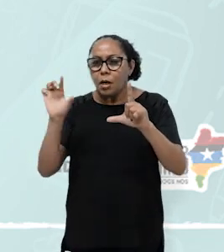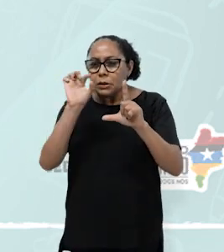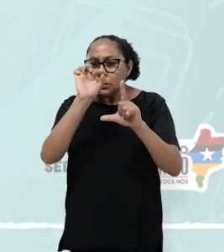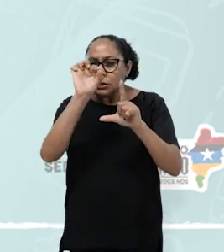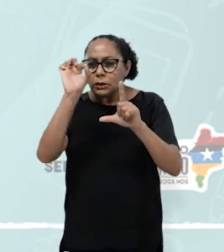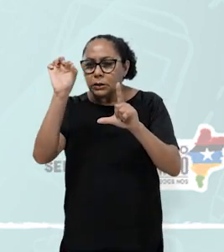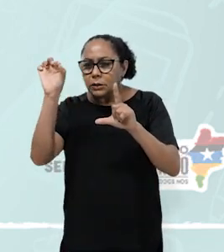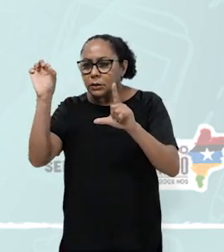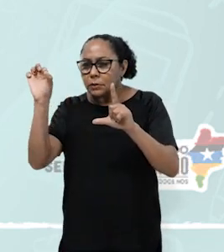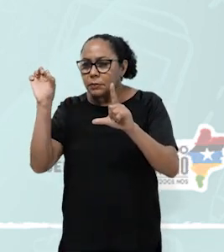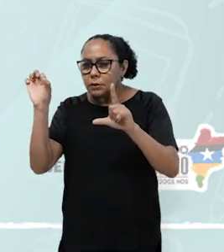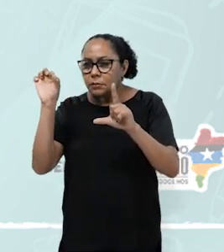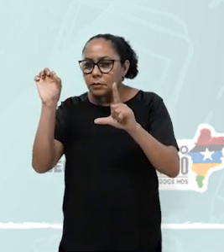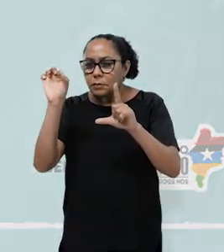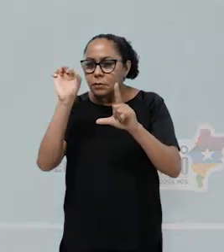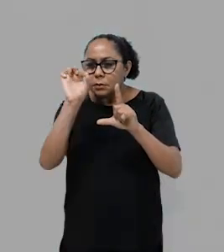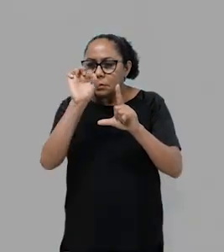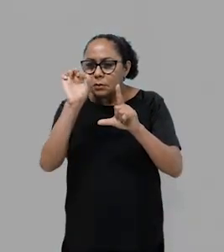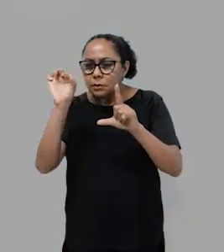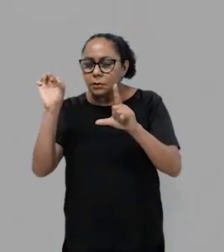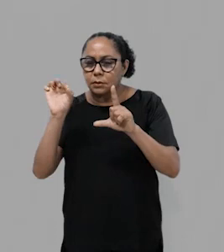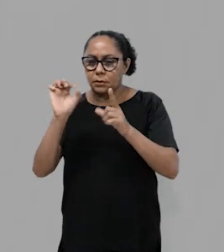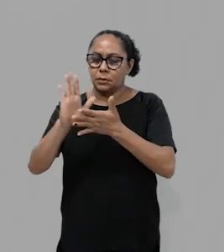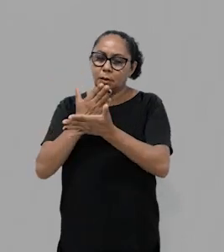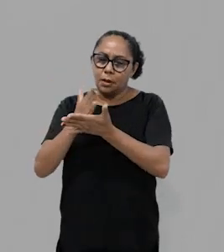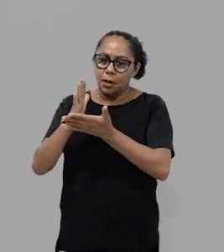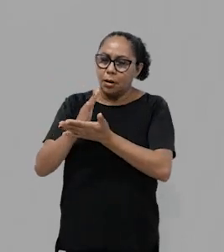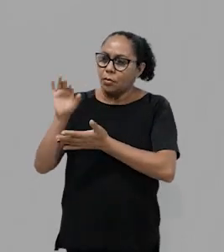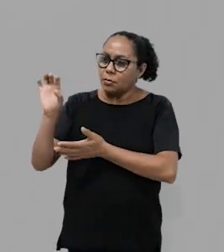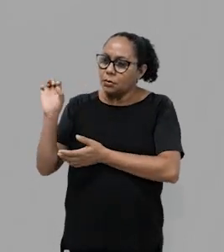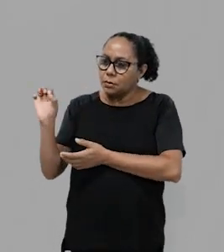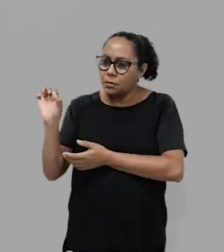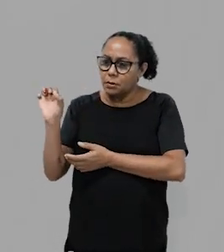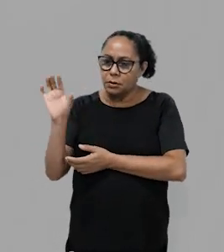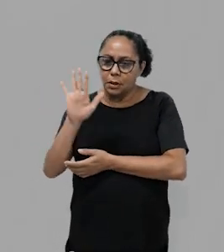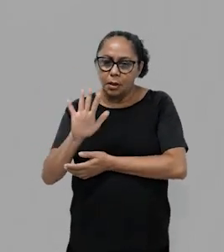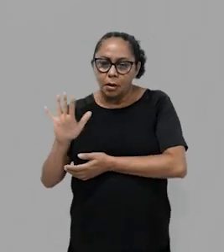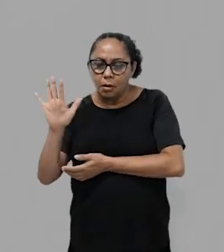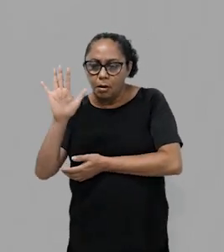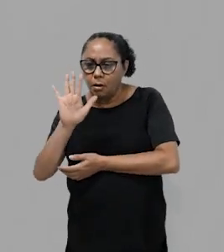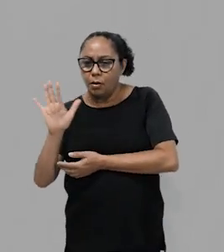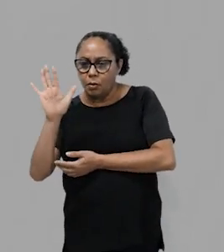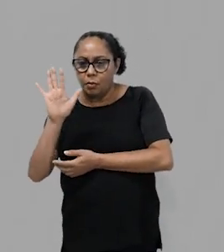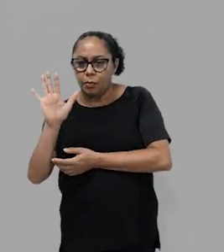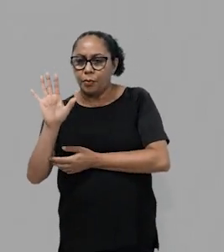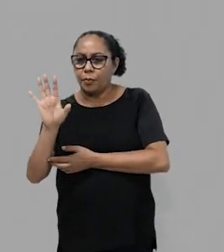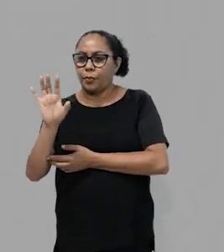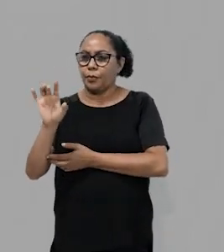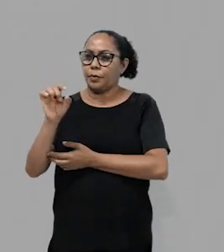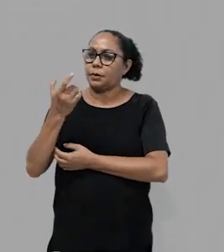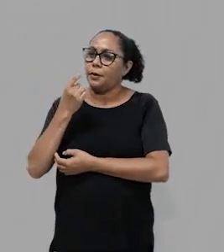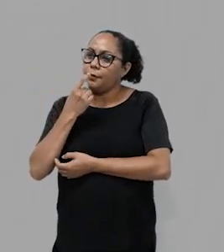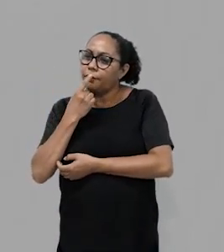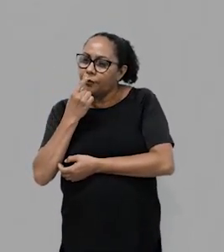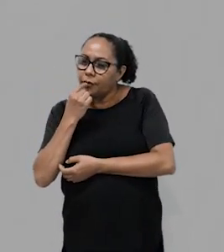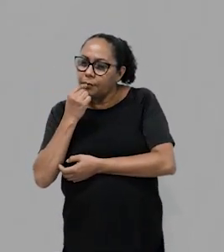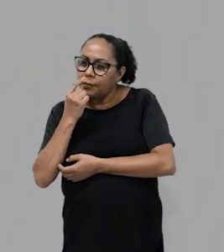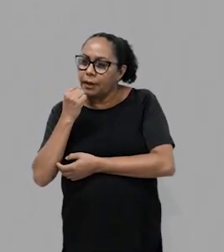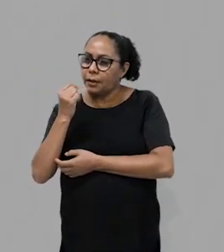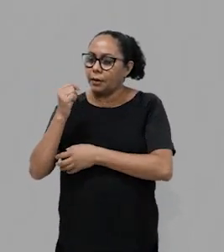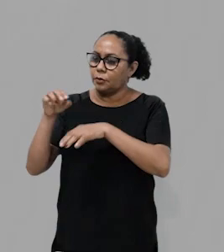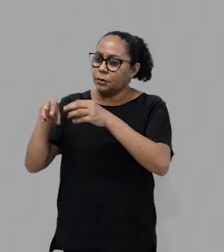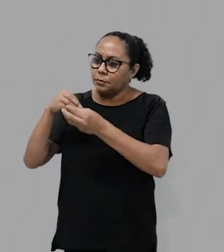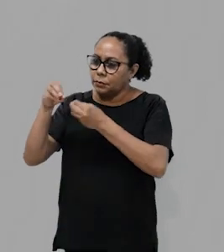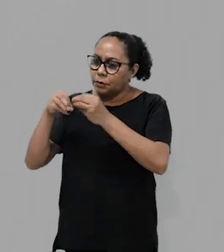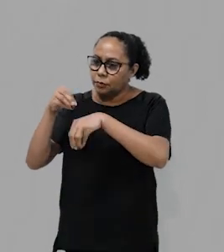ele vai fazer o seguinte: ponto, ponto, ponto, ponto. Em algumas áreas, né, os pontos vermelhos com pontos pretos dão a sensação